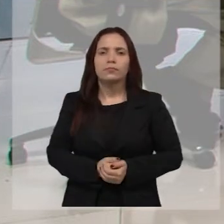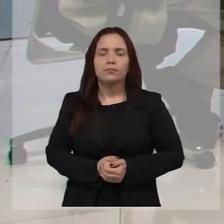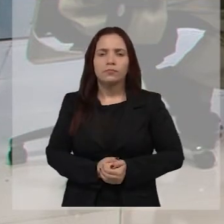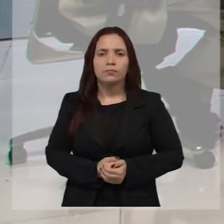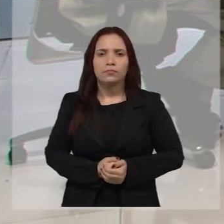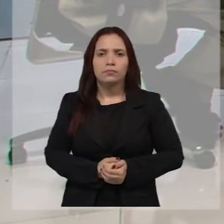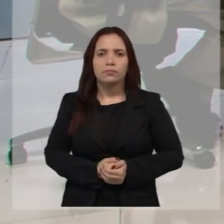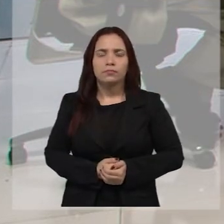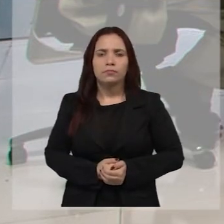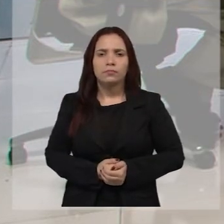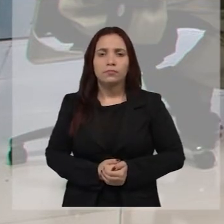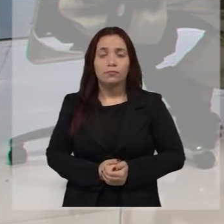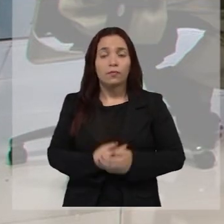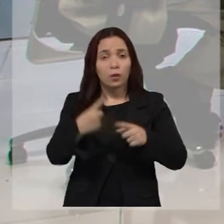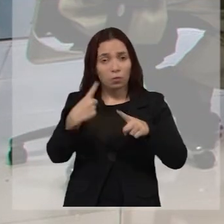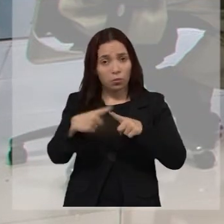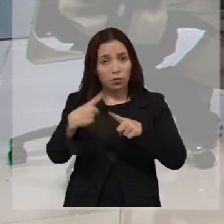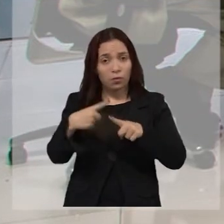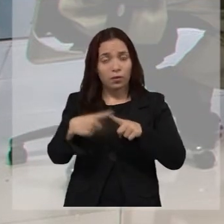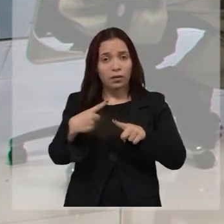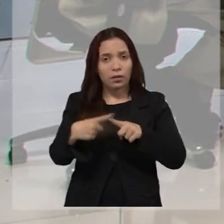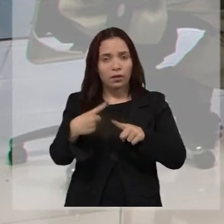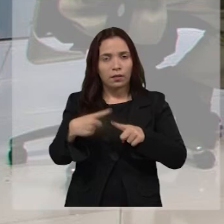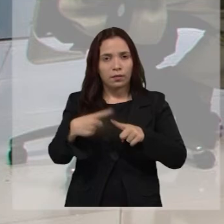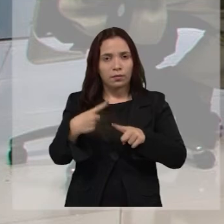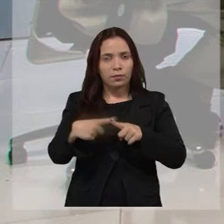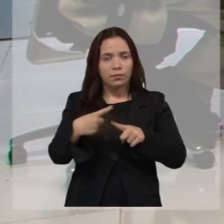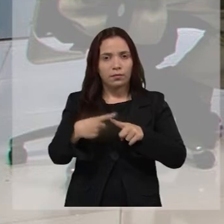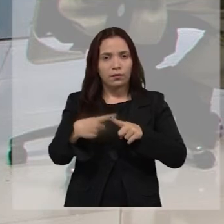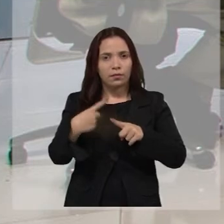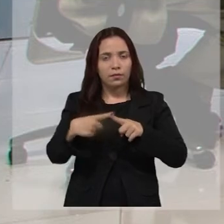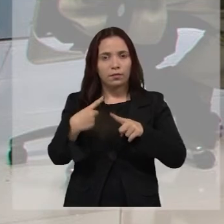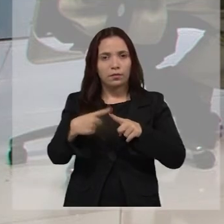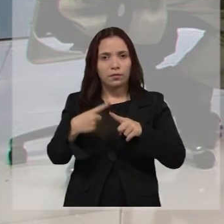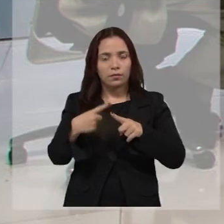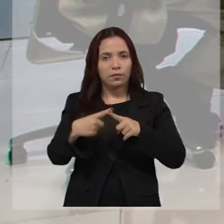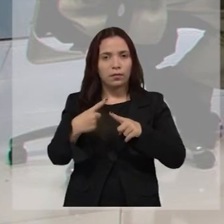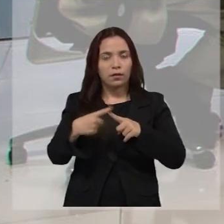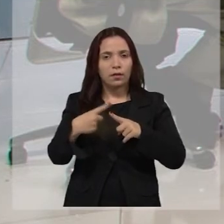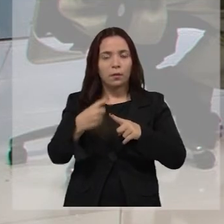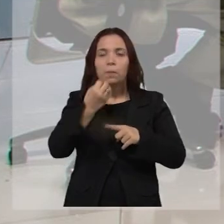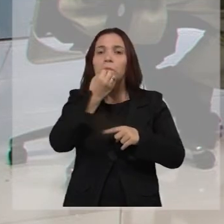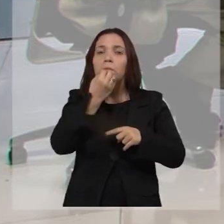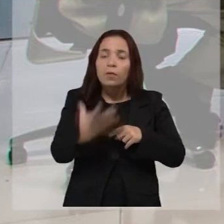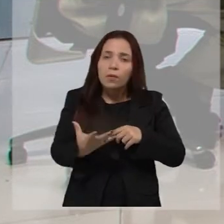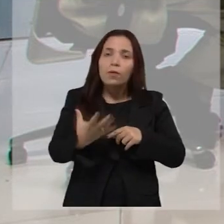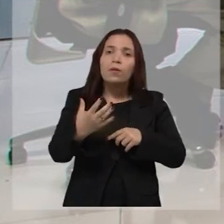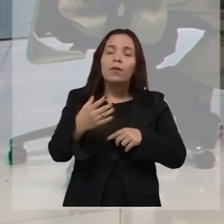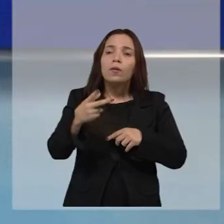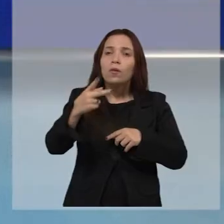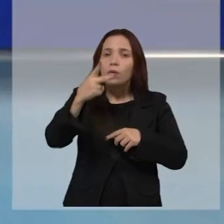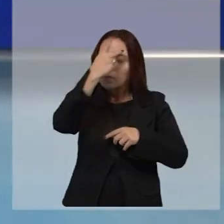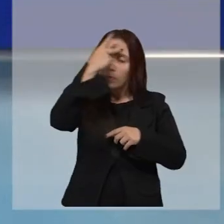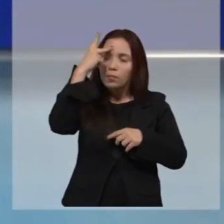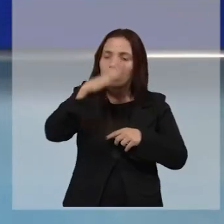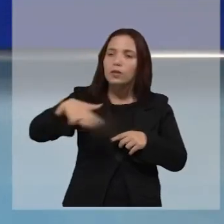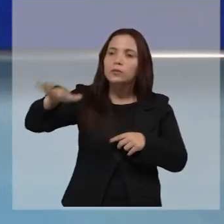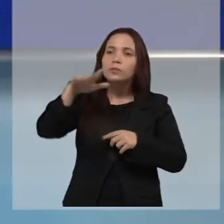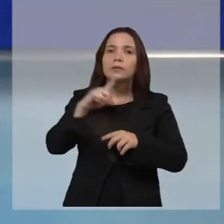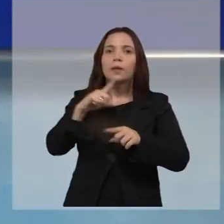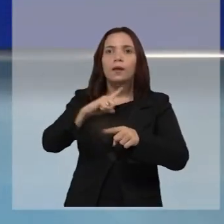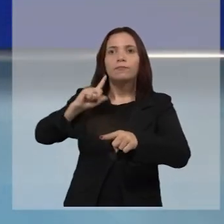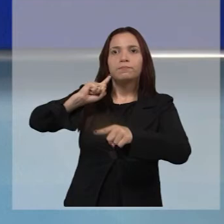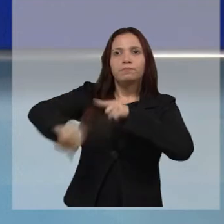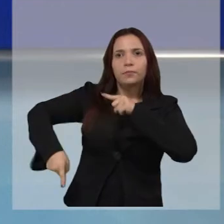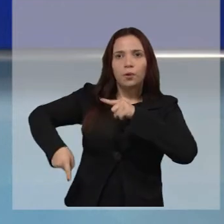das lideranças do Estado. Porque ele vai libertar, já vai libertar nesse instante um contingente significativo de homens que estão lá